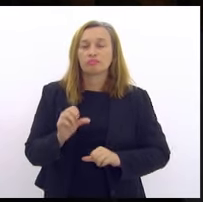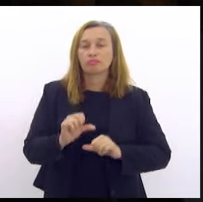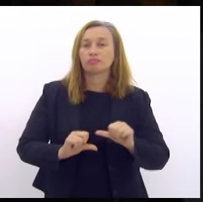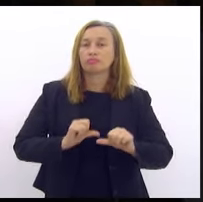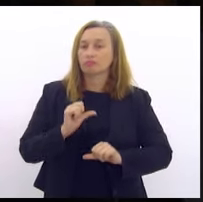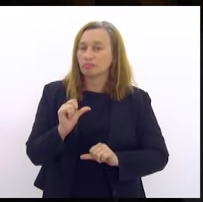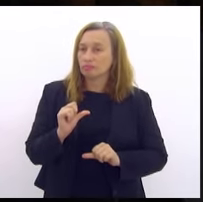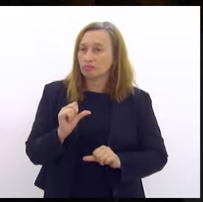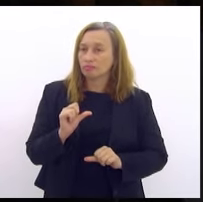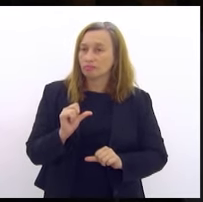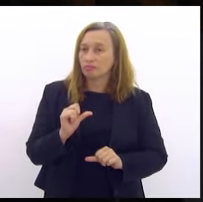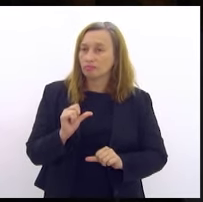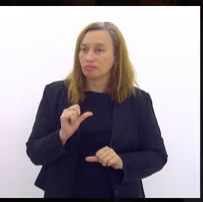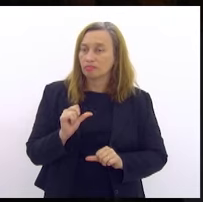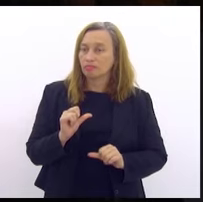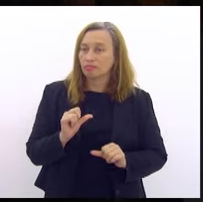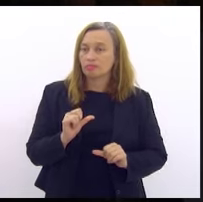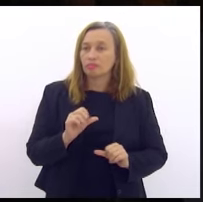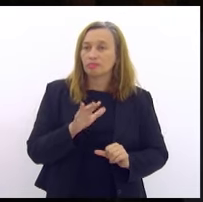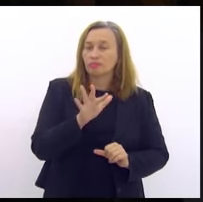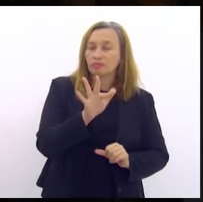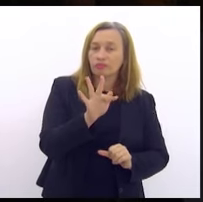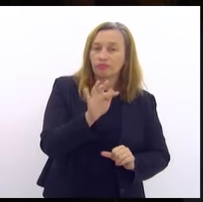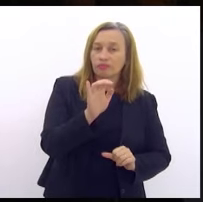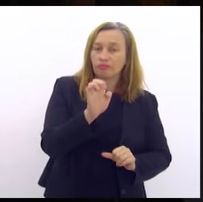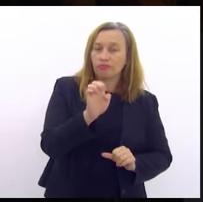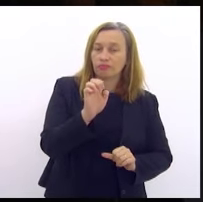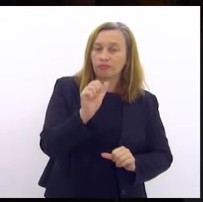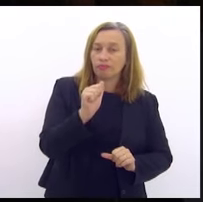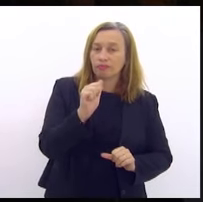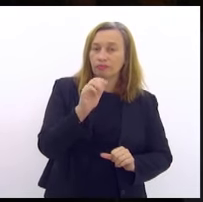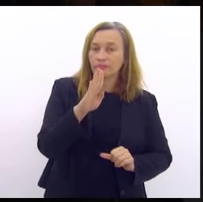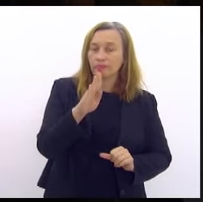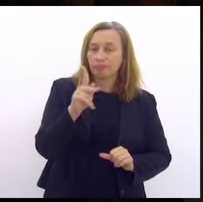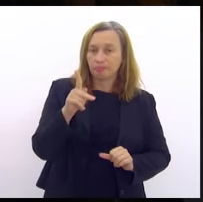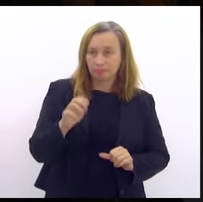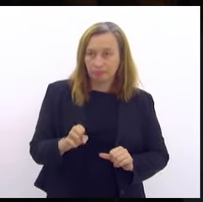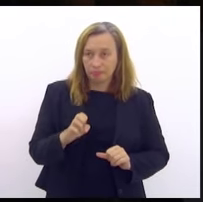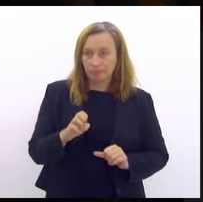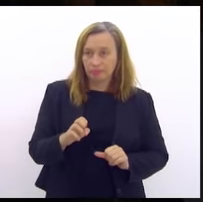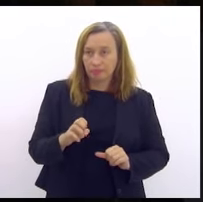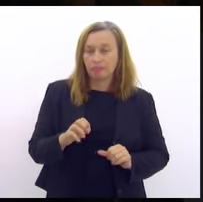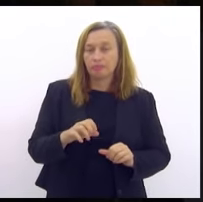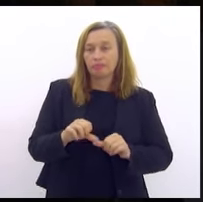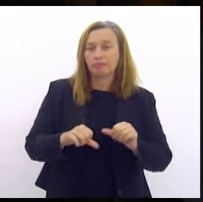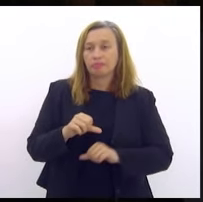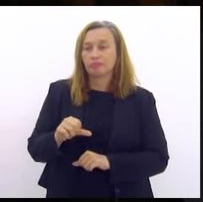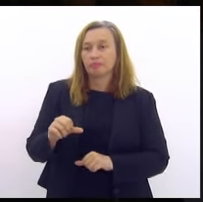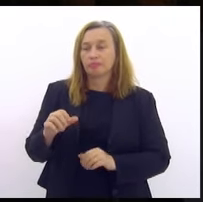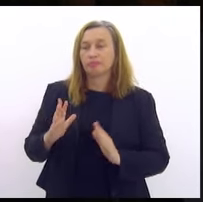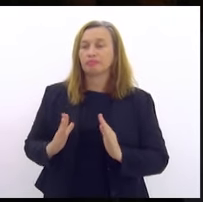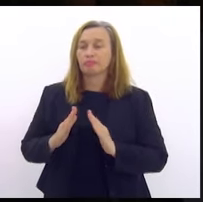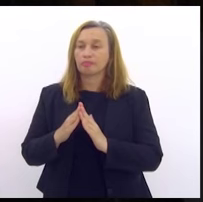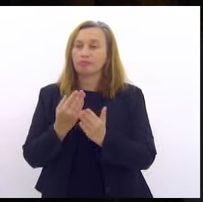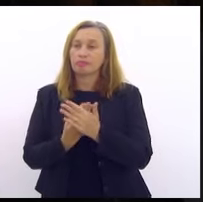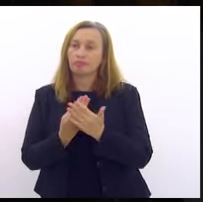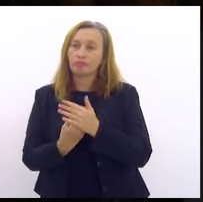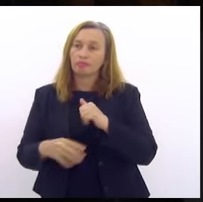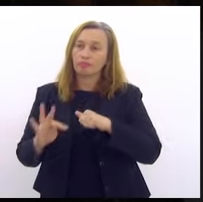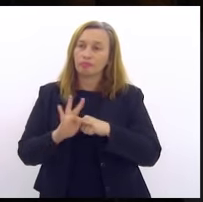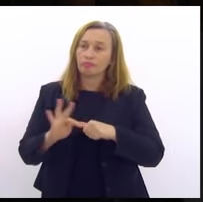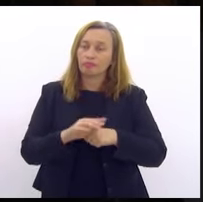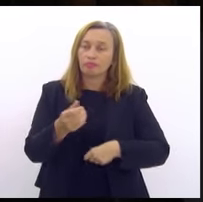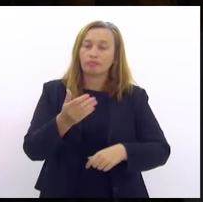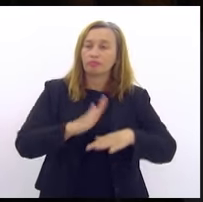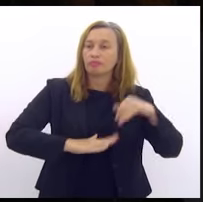mudança da FAEP para a FAETEC, que reuniu as escolas técnicas do Estado do Rio de Janeiro, os profissionais